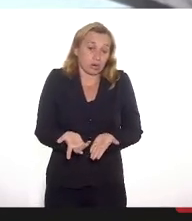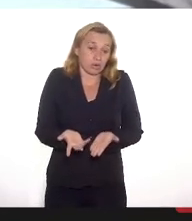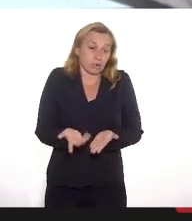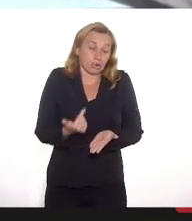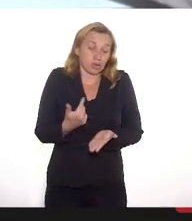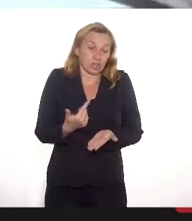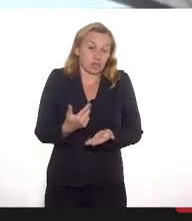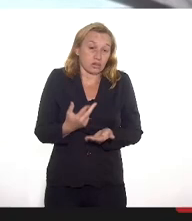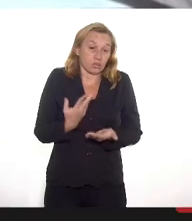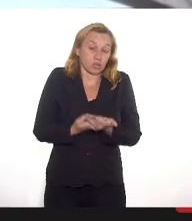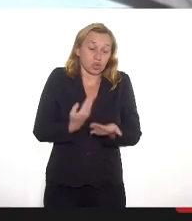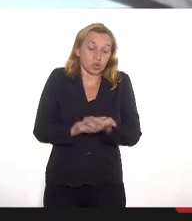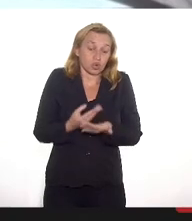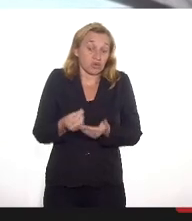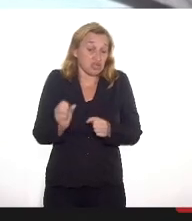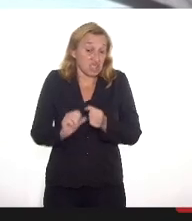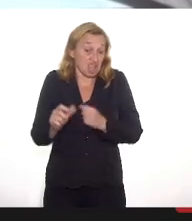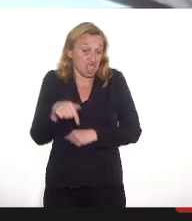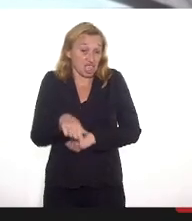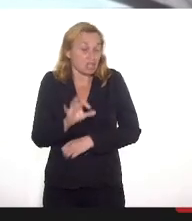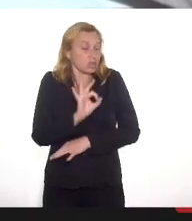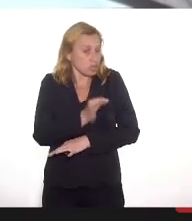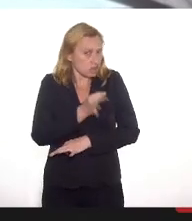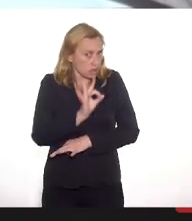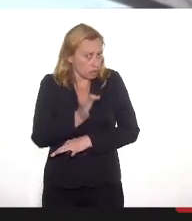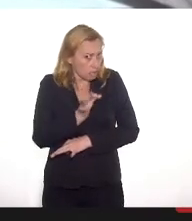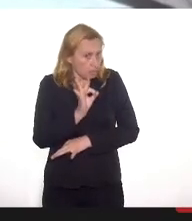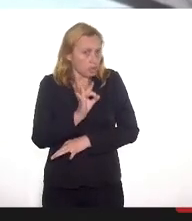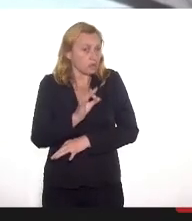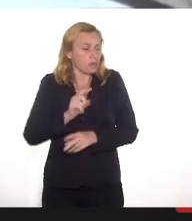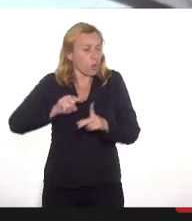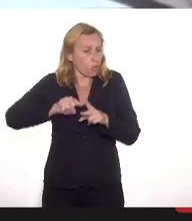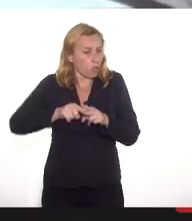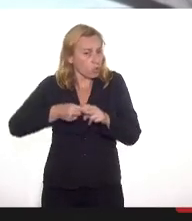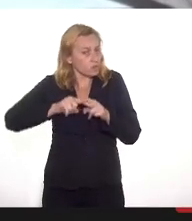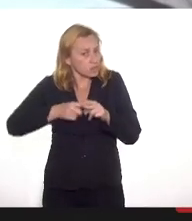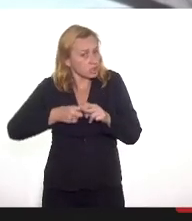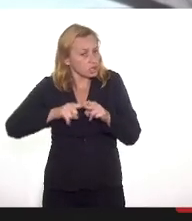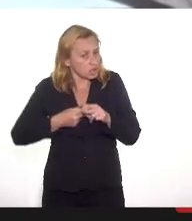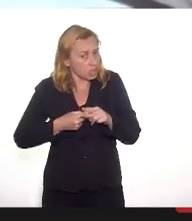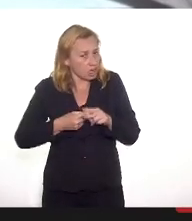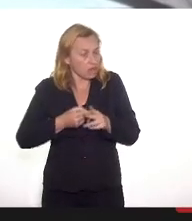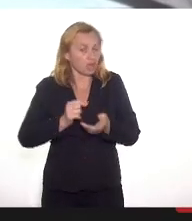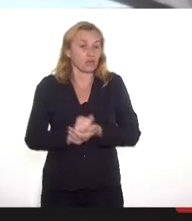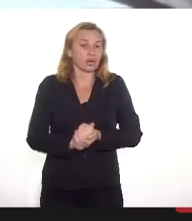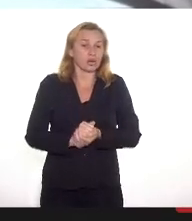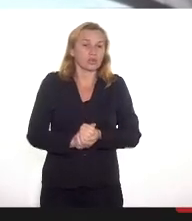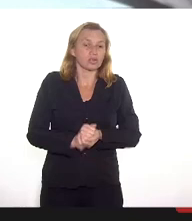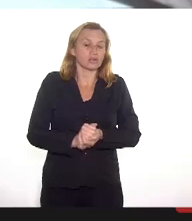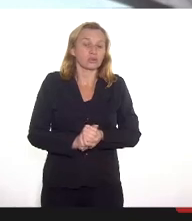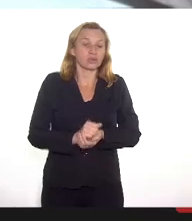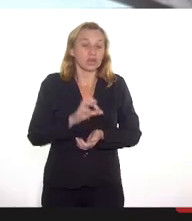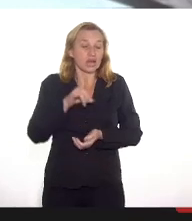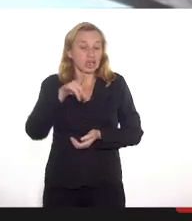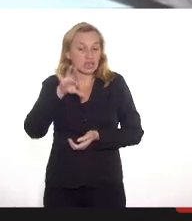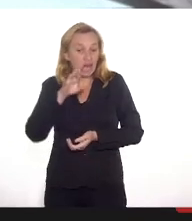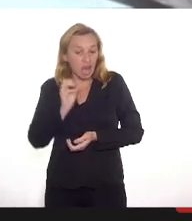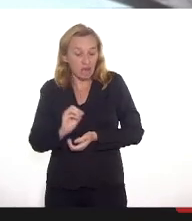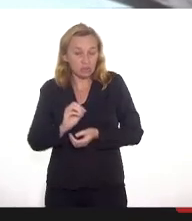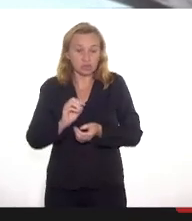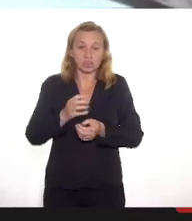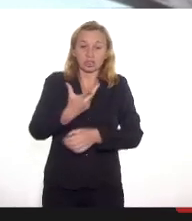exploração foi feito foi feito aqui ó exatamente para poder corrigir quando a gente desse jeito no calendário de vacinação